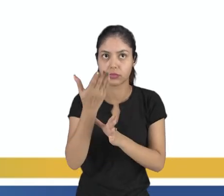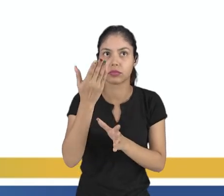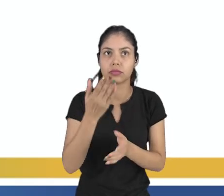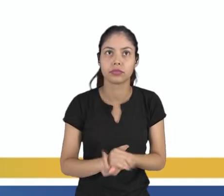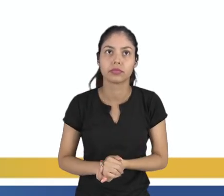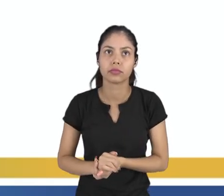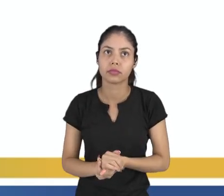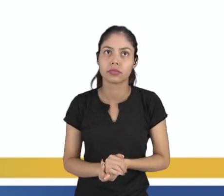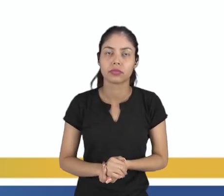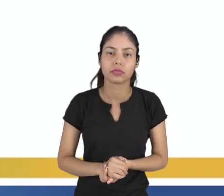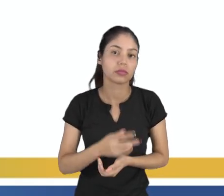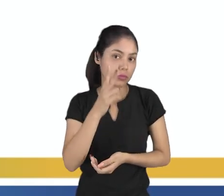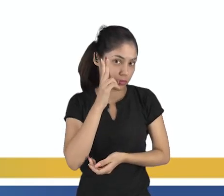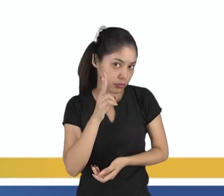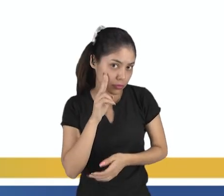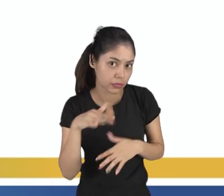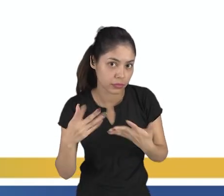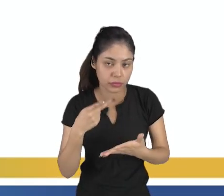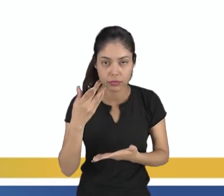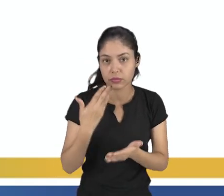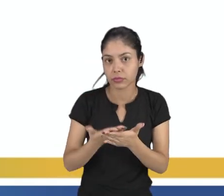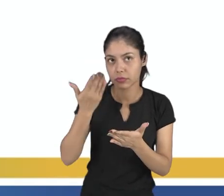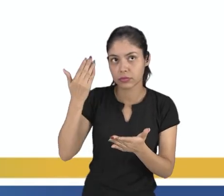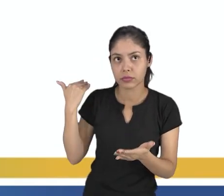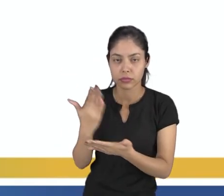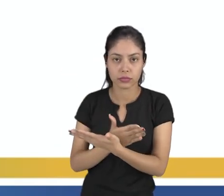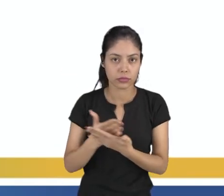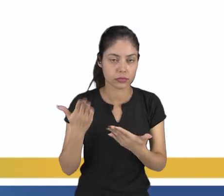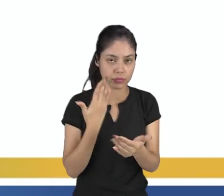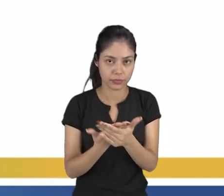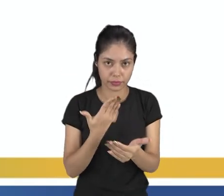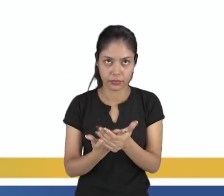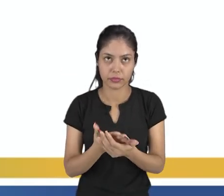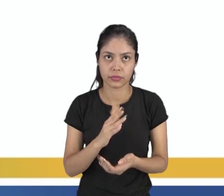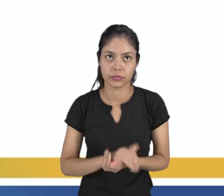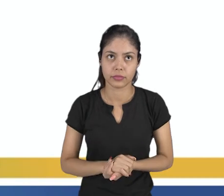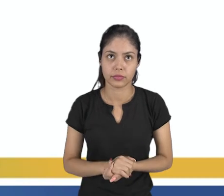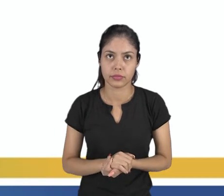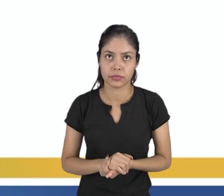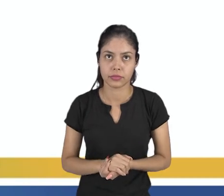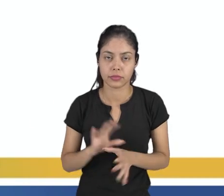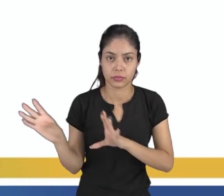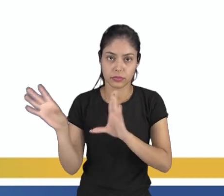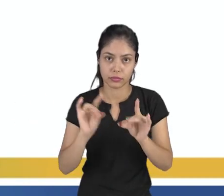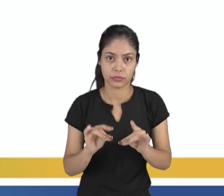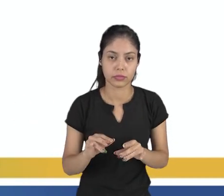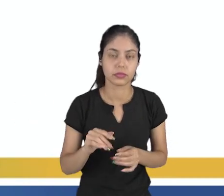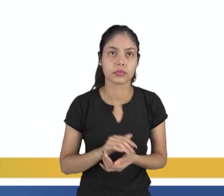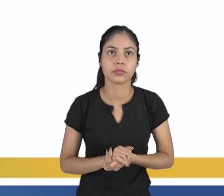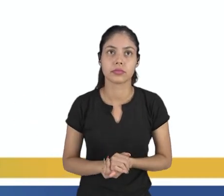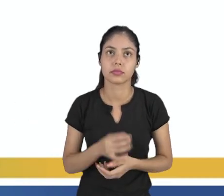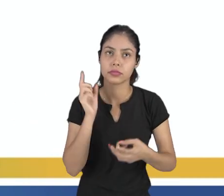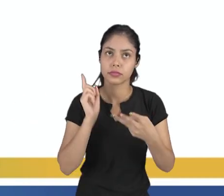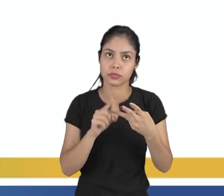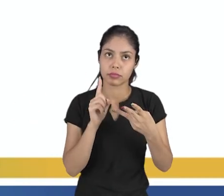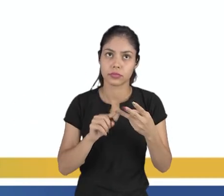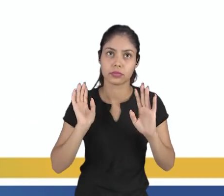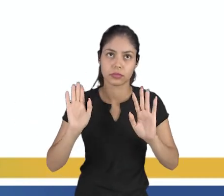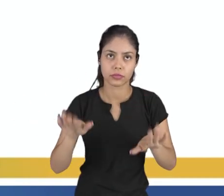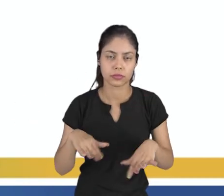homem surgiu. Lembram? A gente falou disso lá no início da nossa aula, que traz essa afirmação. A terceira